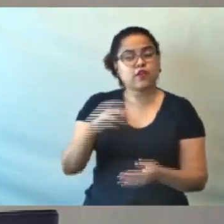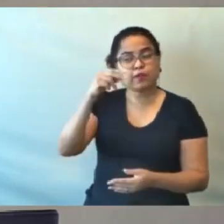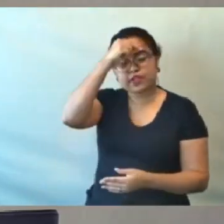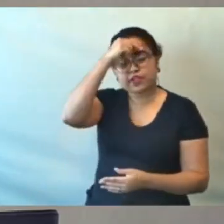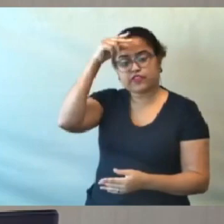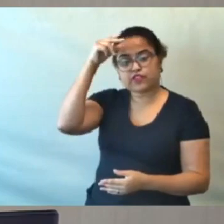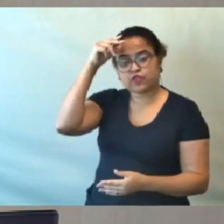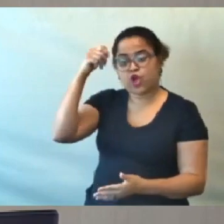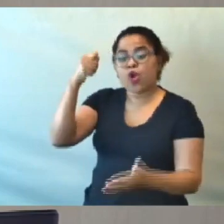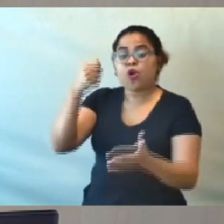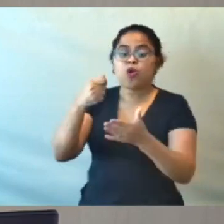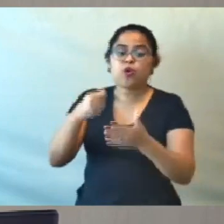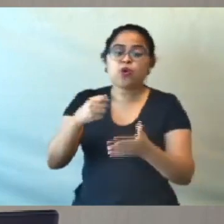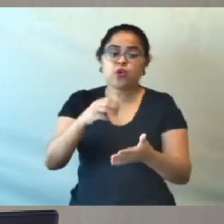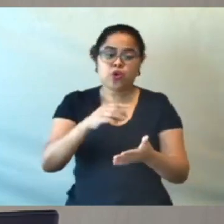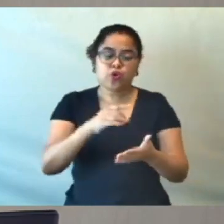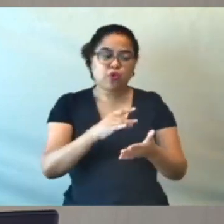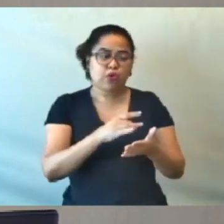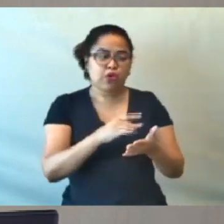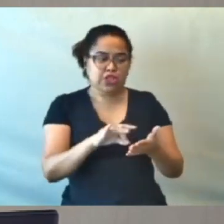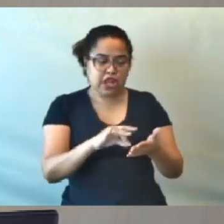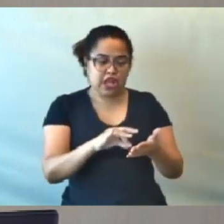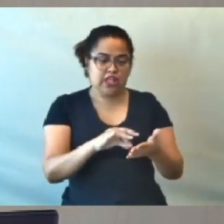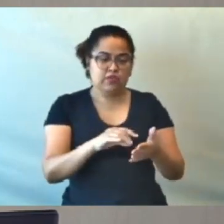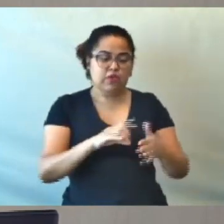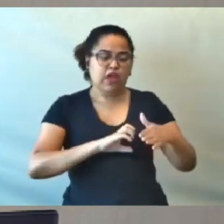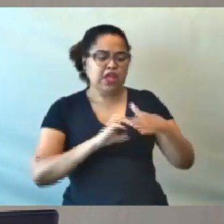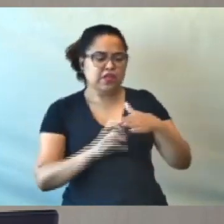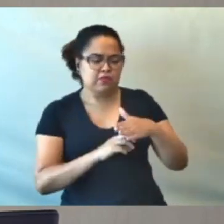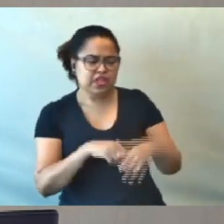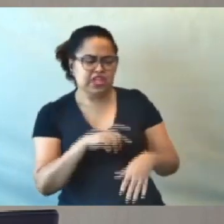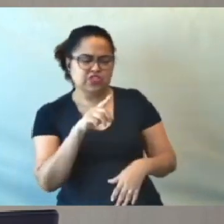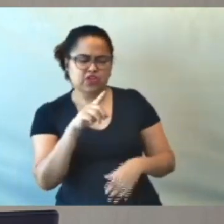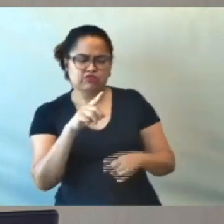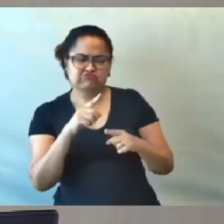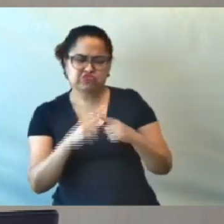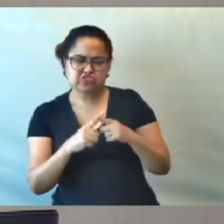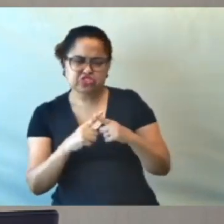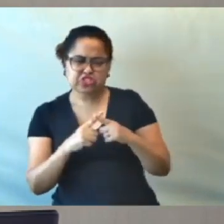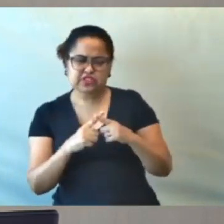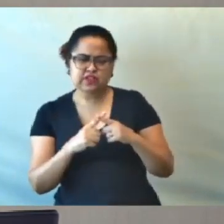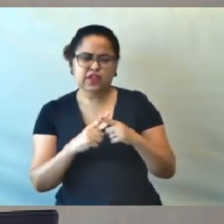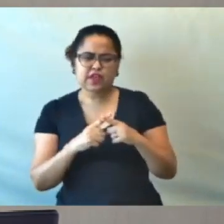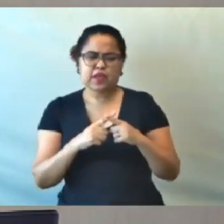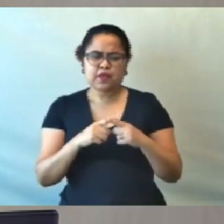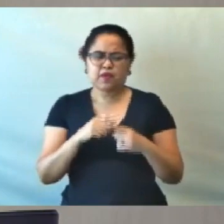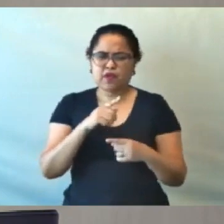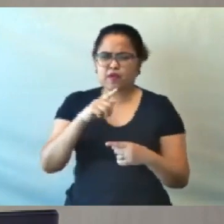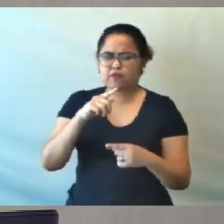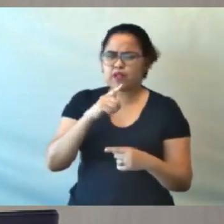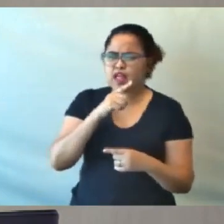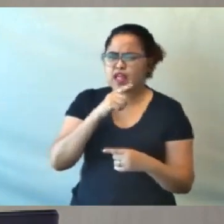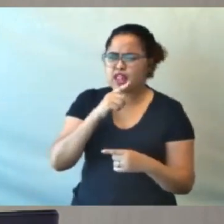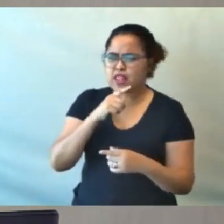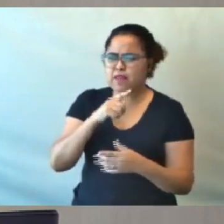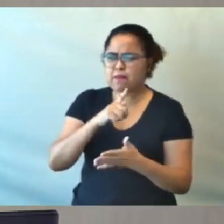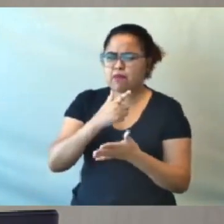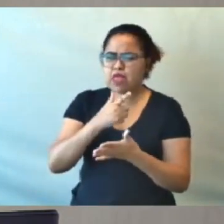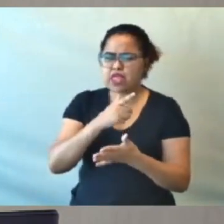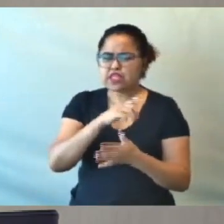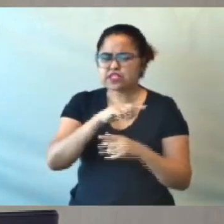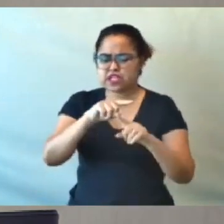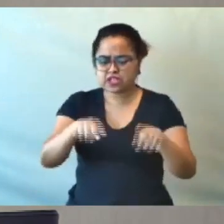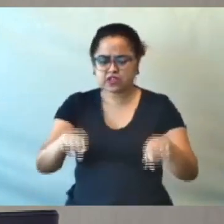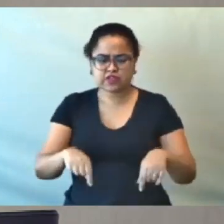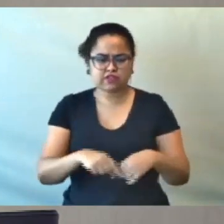Lagoa. Não é o que está acontecendo, vocês mesmos puderam atestá-los, porque esse relatório